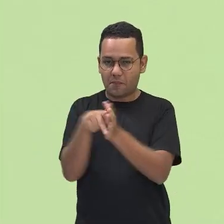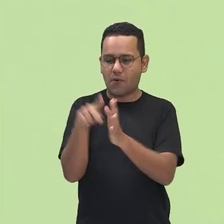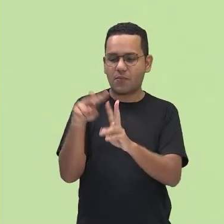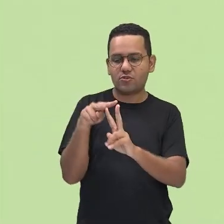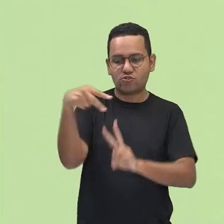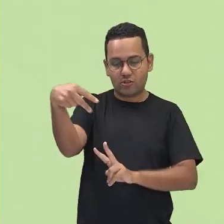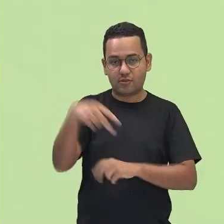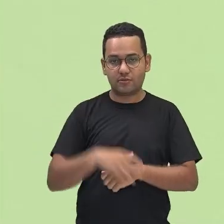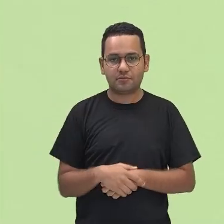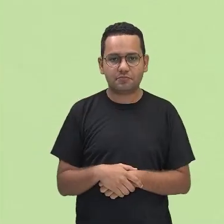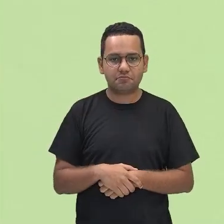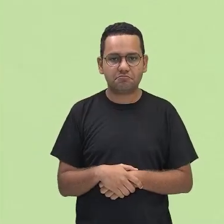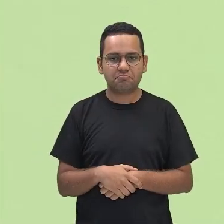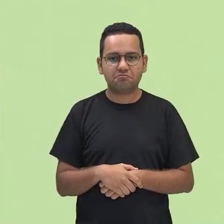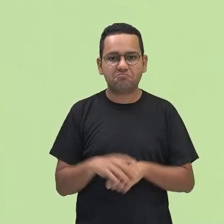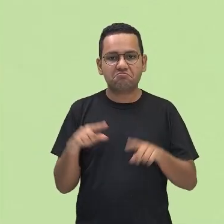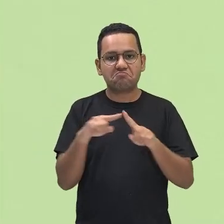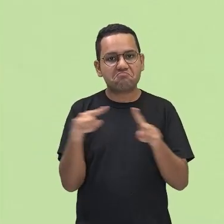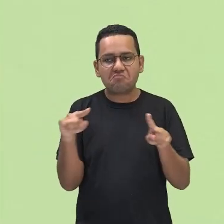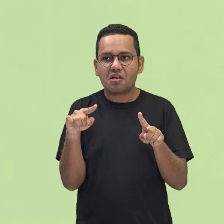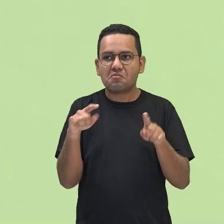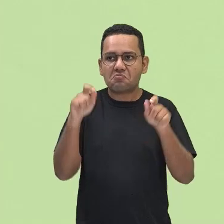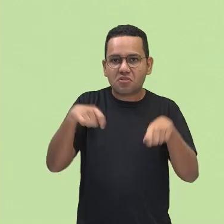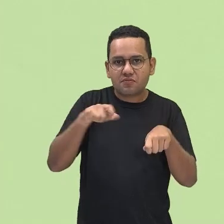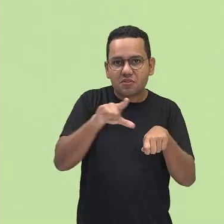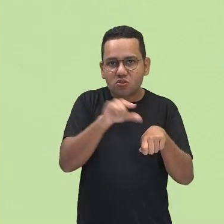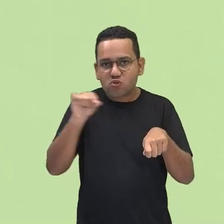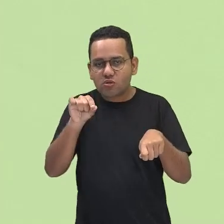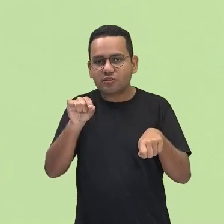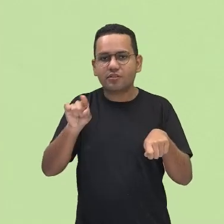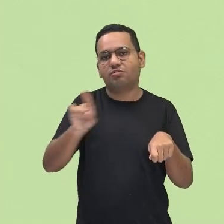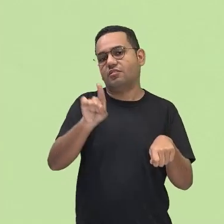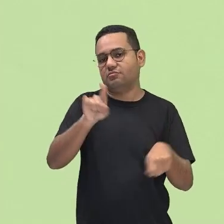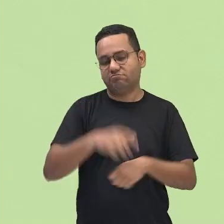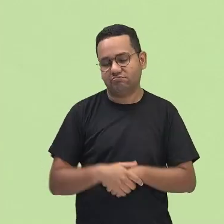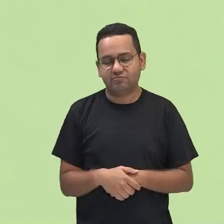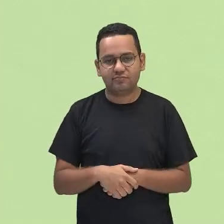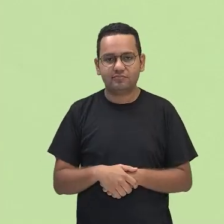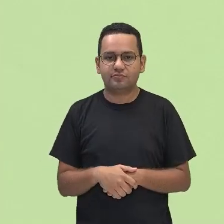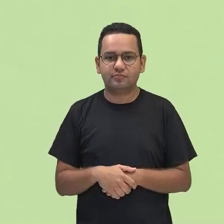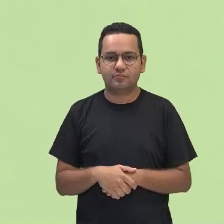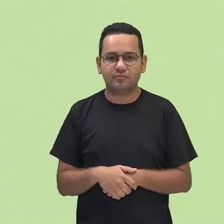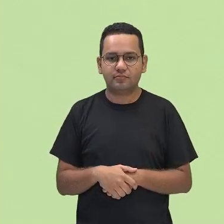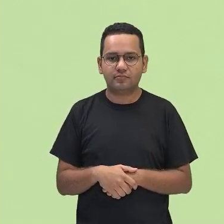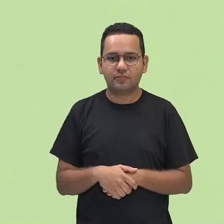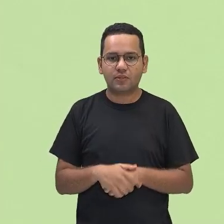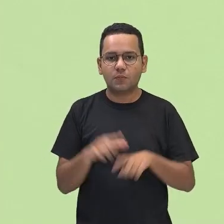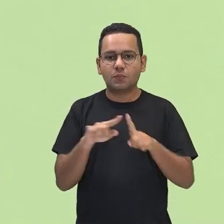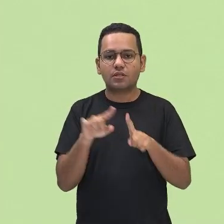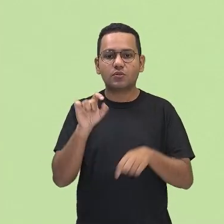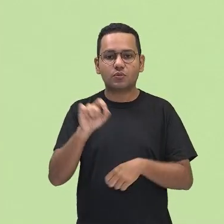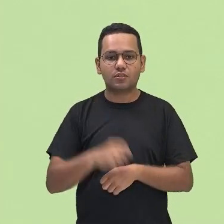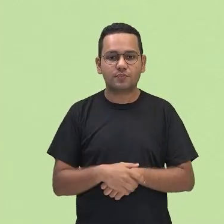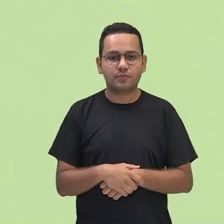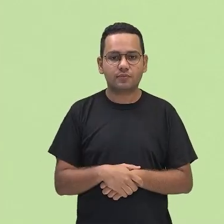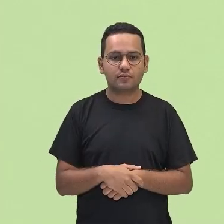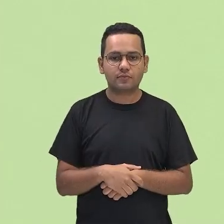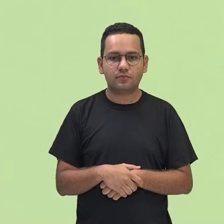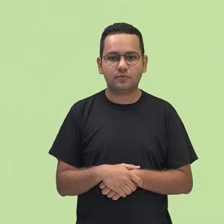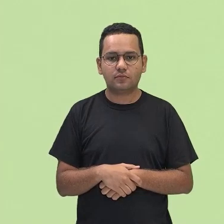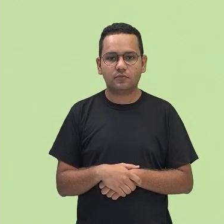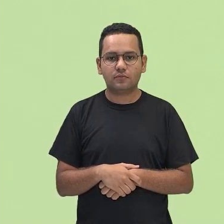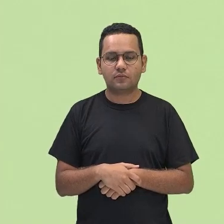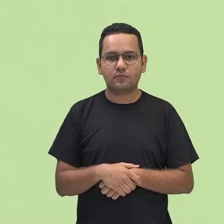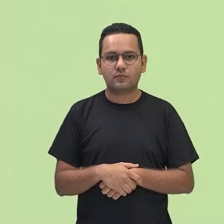nós não sabemos, não podemos escolher, não é mesmo? Então, essa herança vem juntamente com aquele material genético que nós recebemos